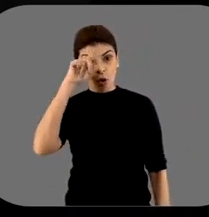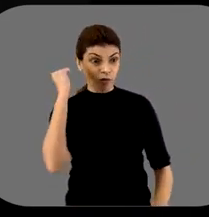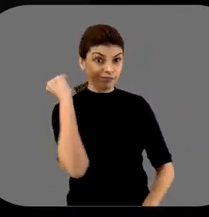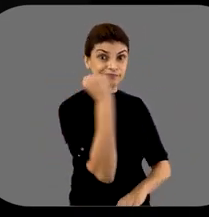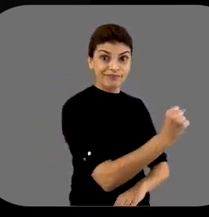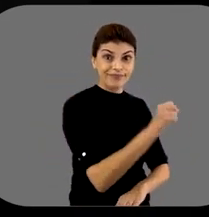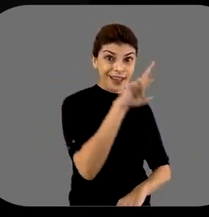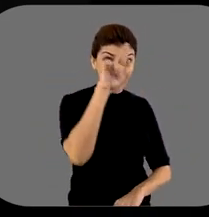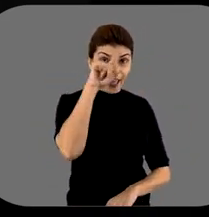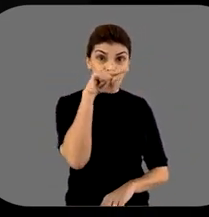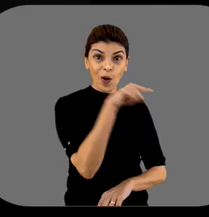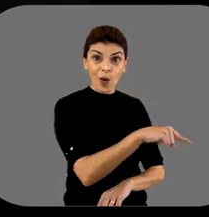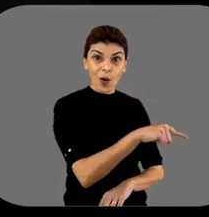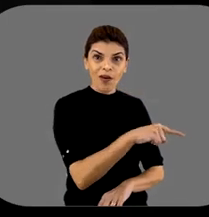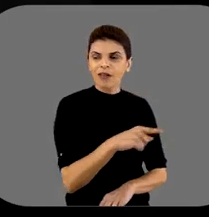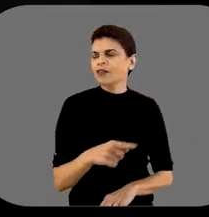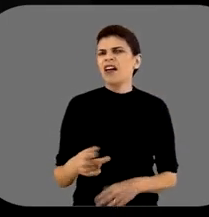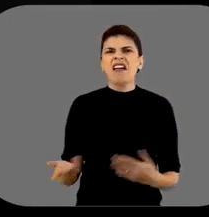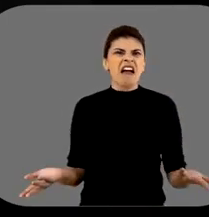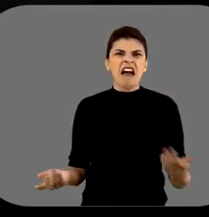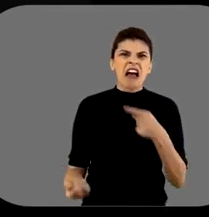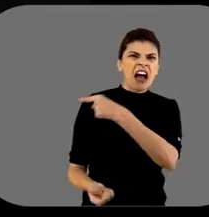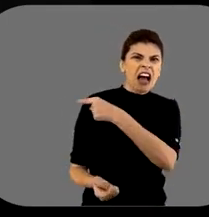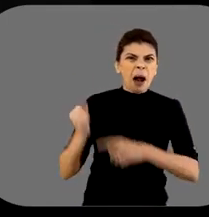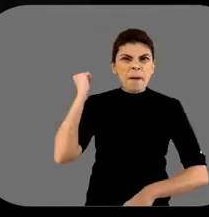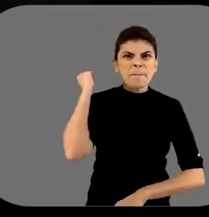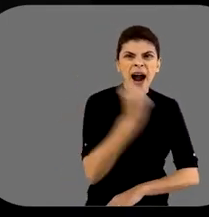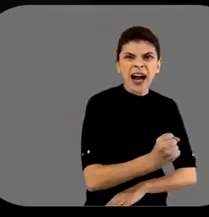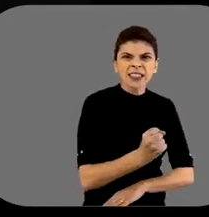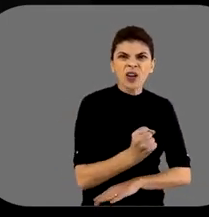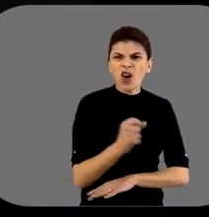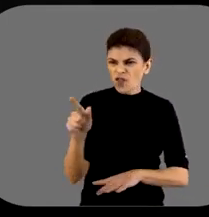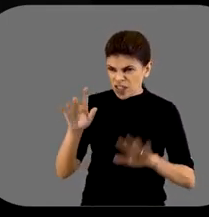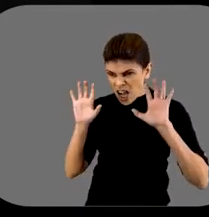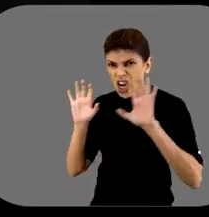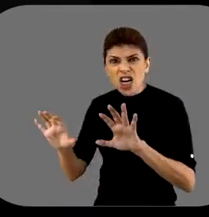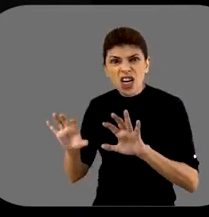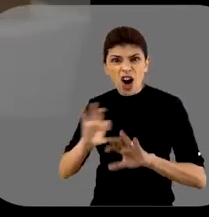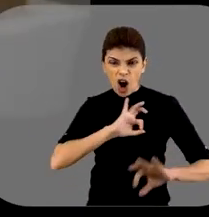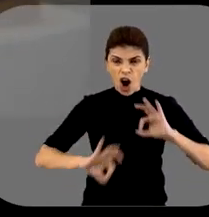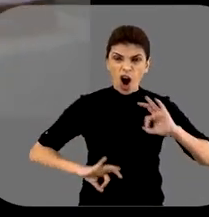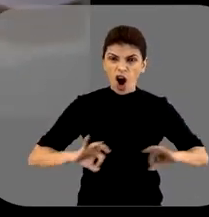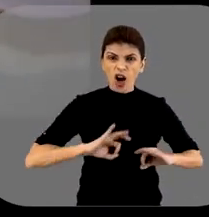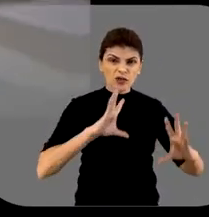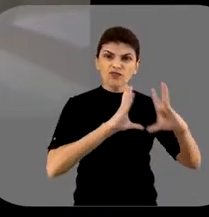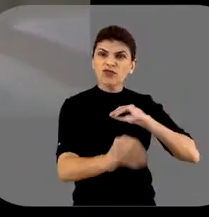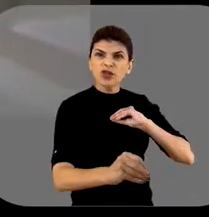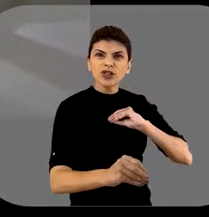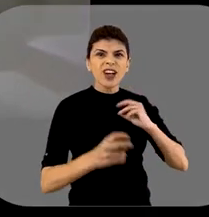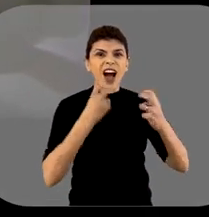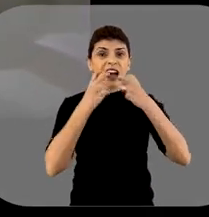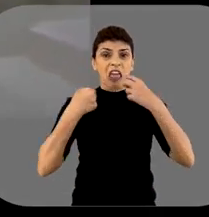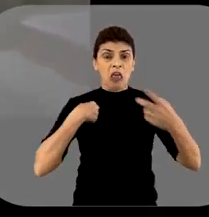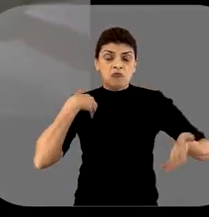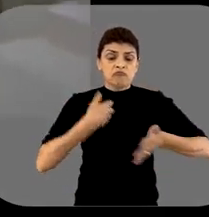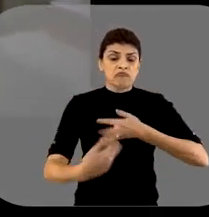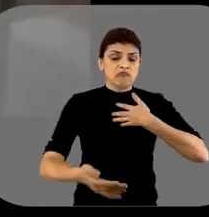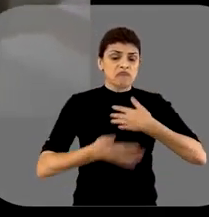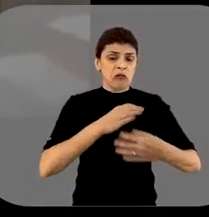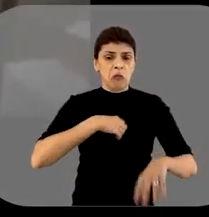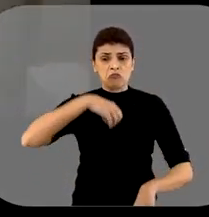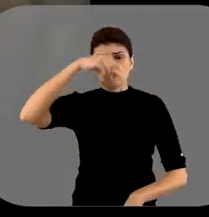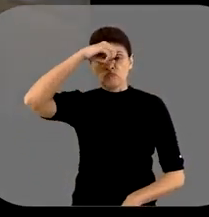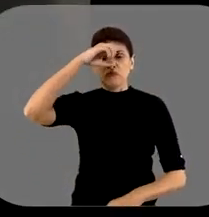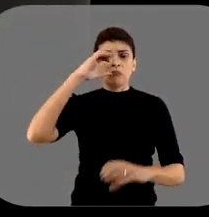Mutum seria. Ele falava assim, eu matava, afastou a onça, gritando. E eu não